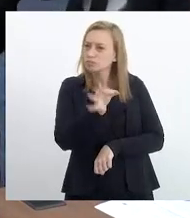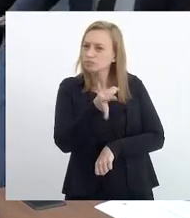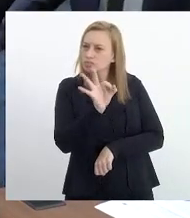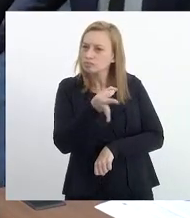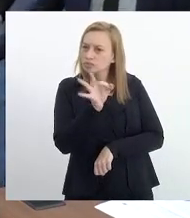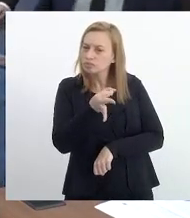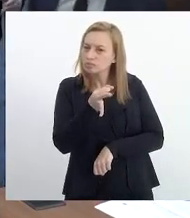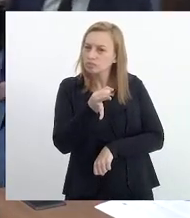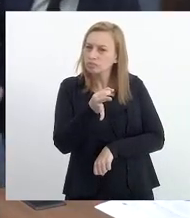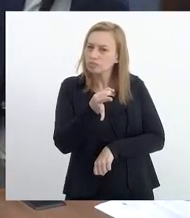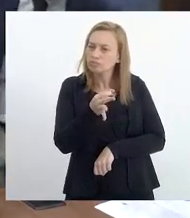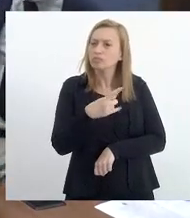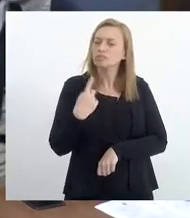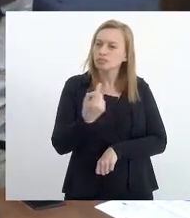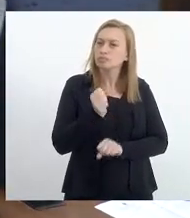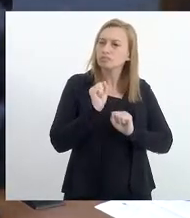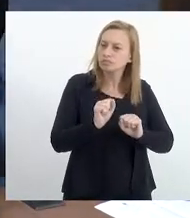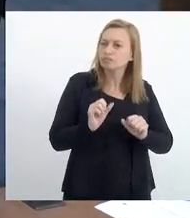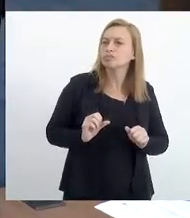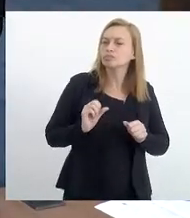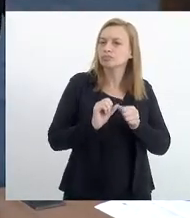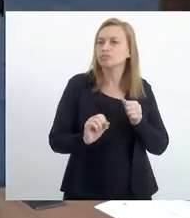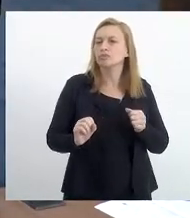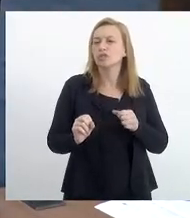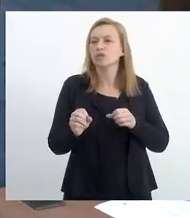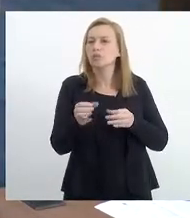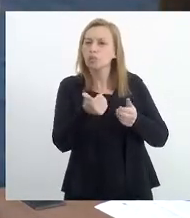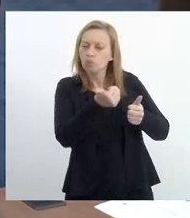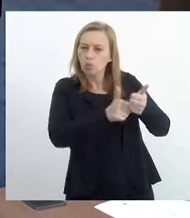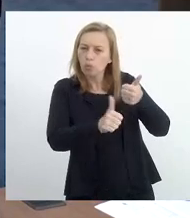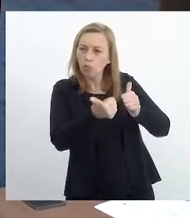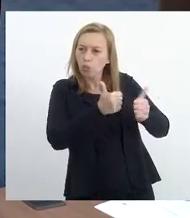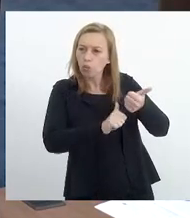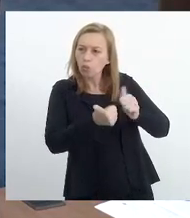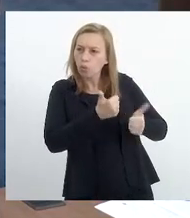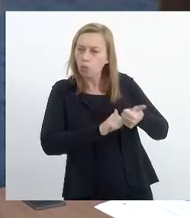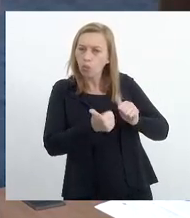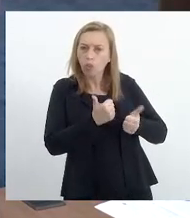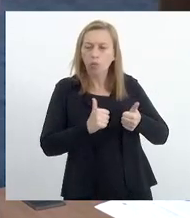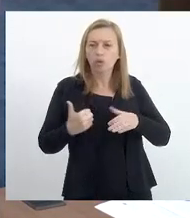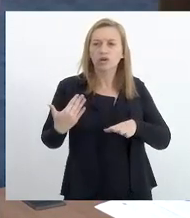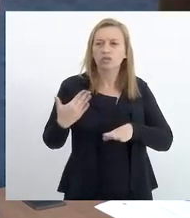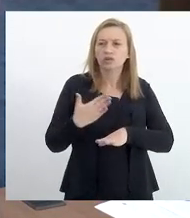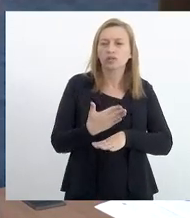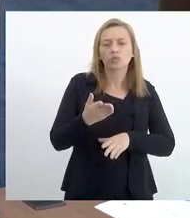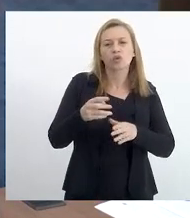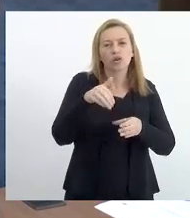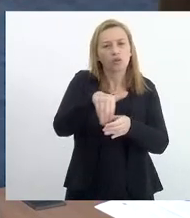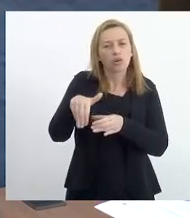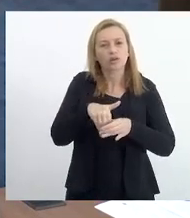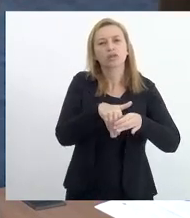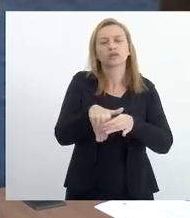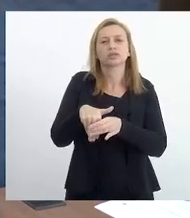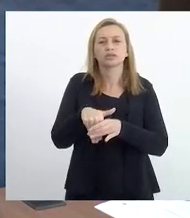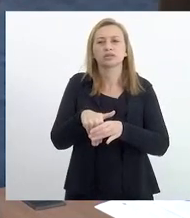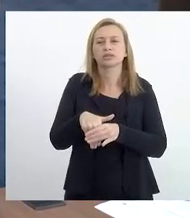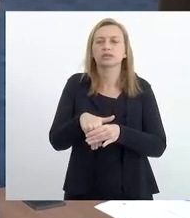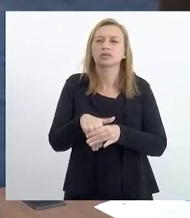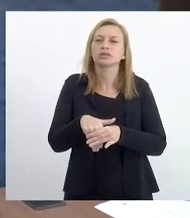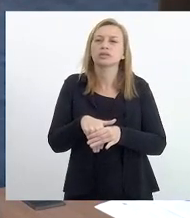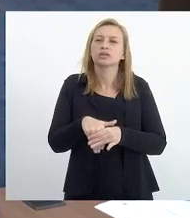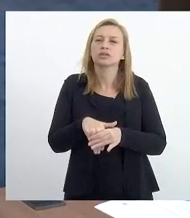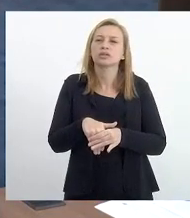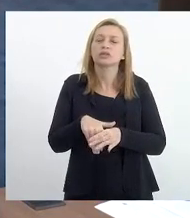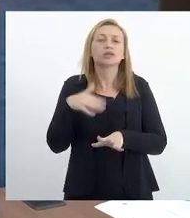que possamos fazer uma avaliação e enfrentarmos a votação